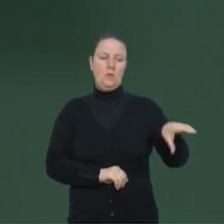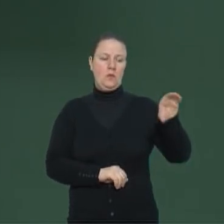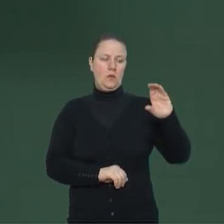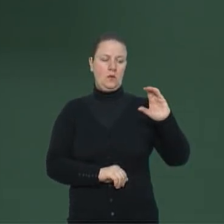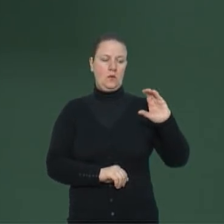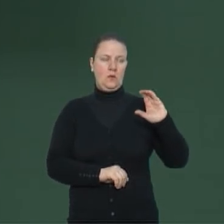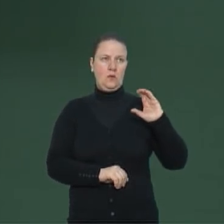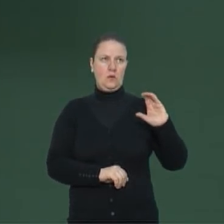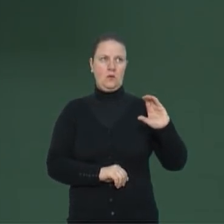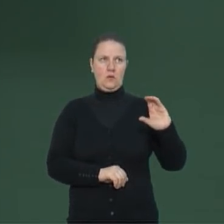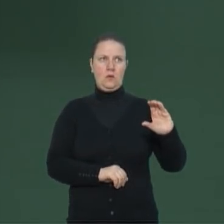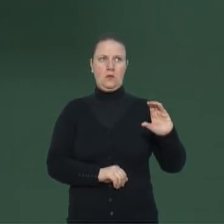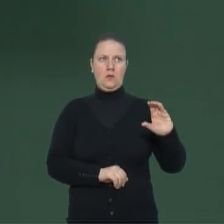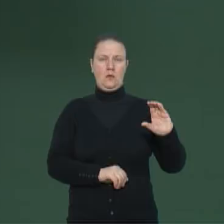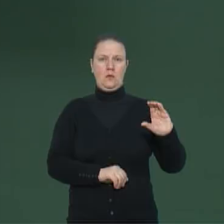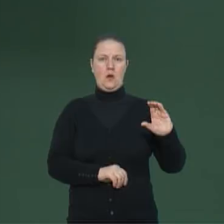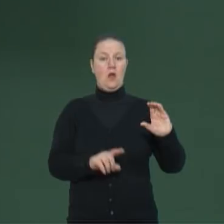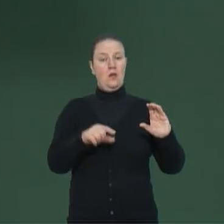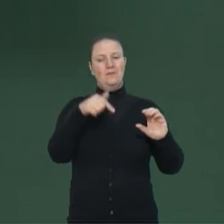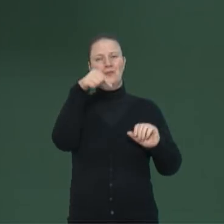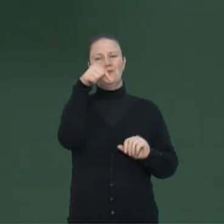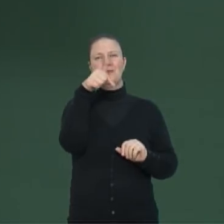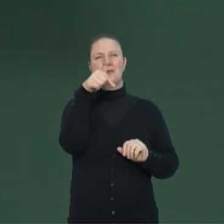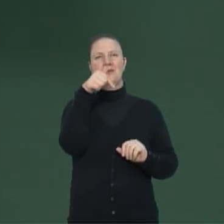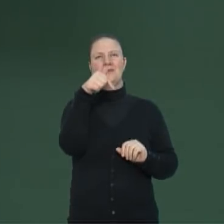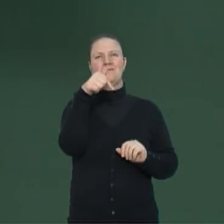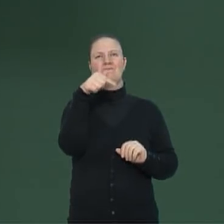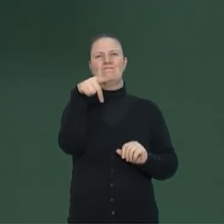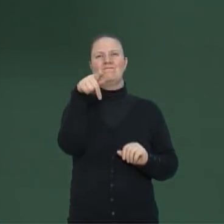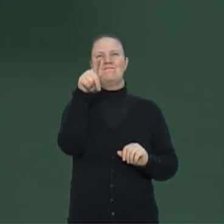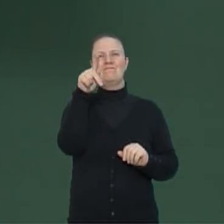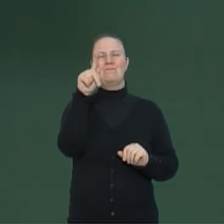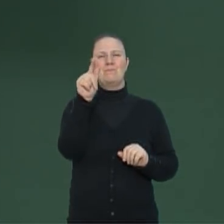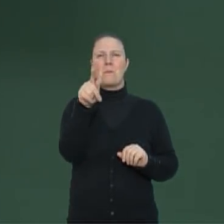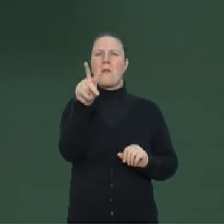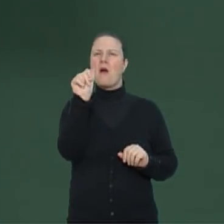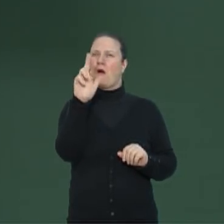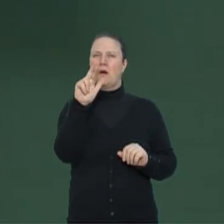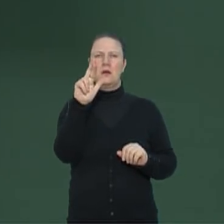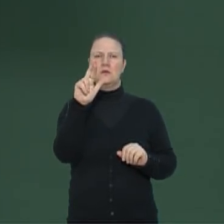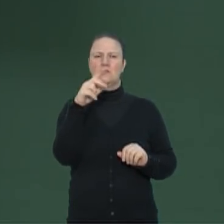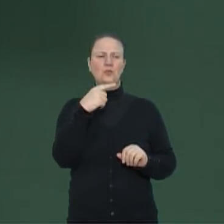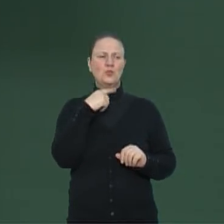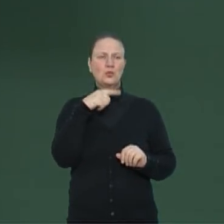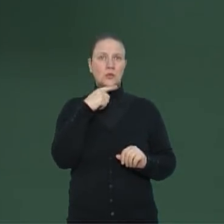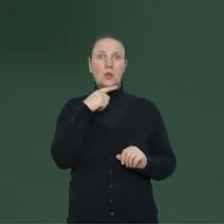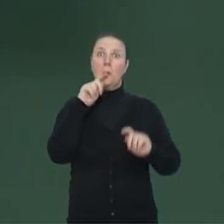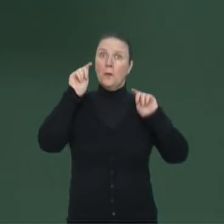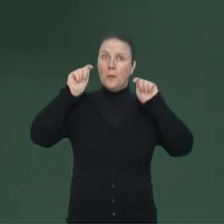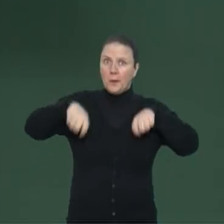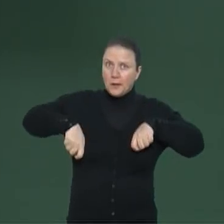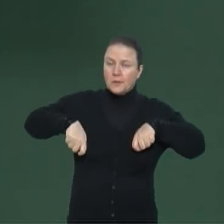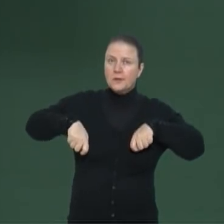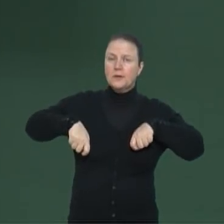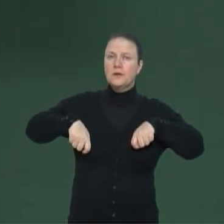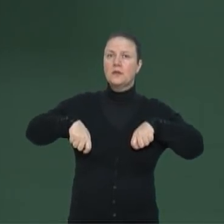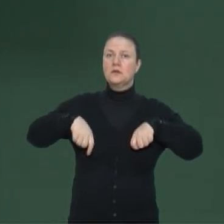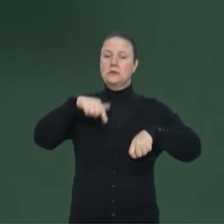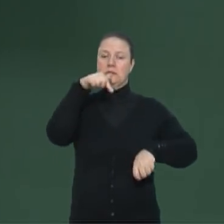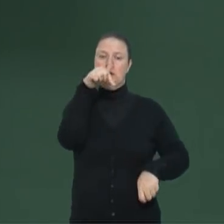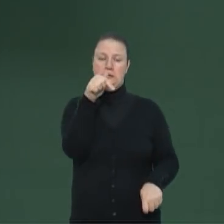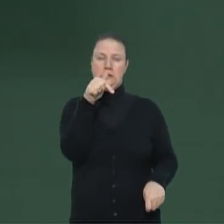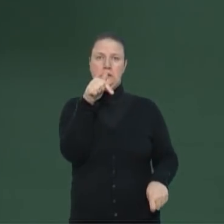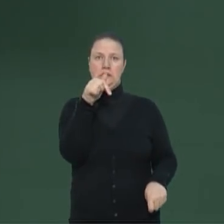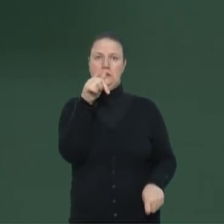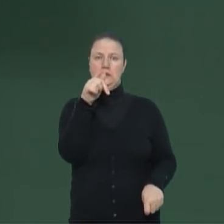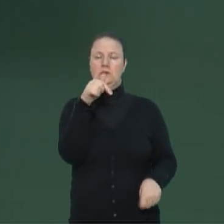O 7 não é par. Não dá para fazer então? Dá. Vamos fazer com 7 também, mas quando tem 7, né, quando é um